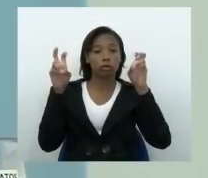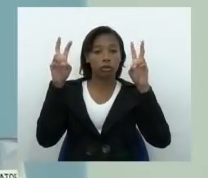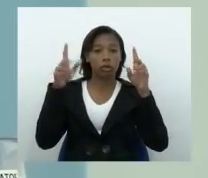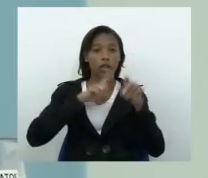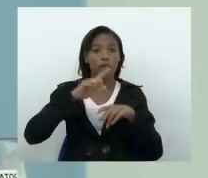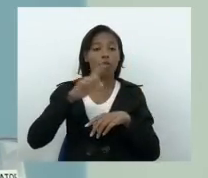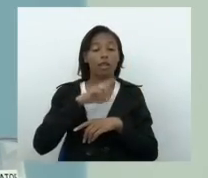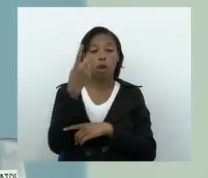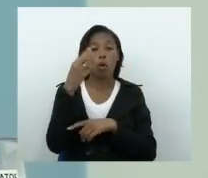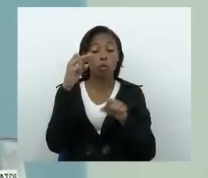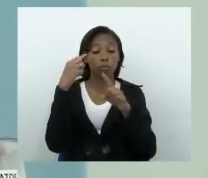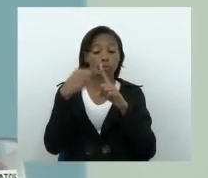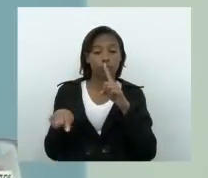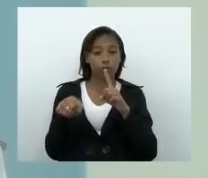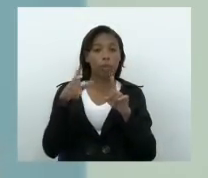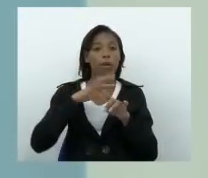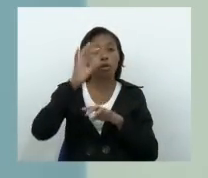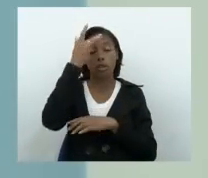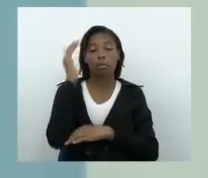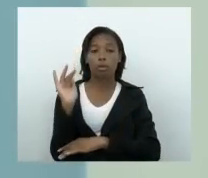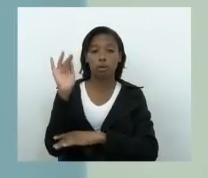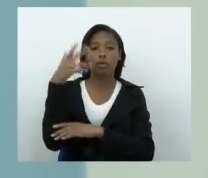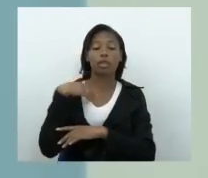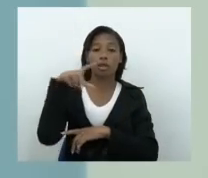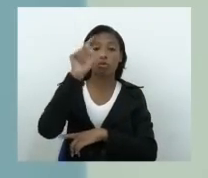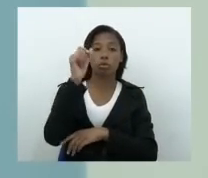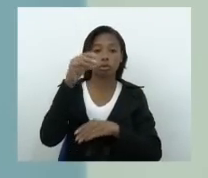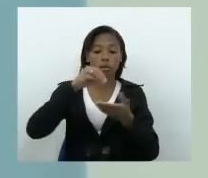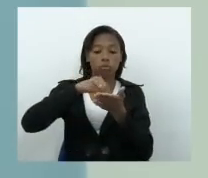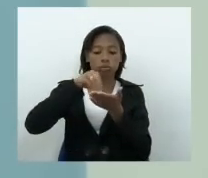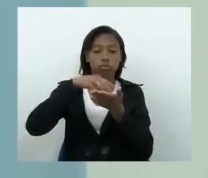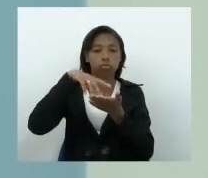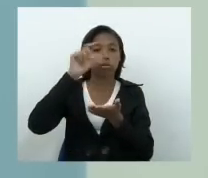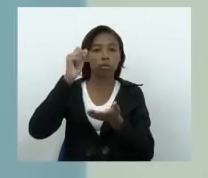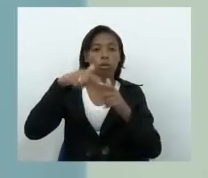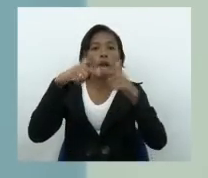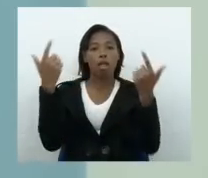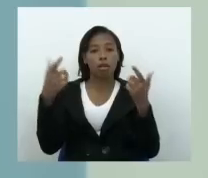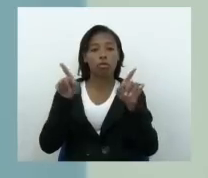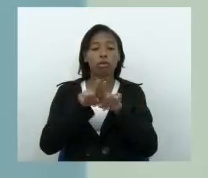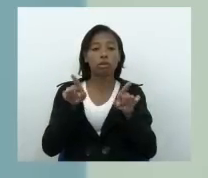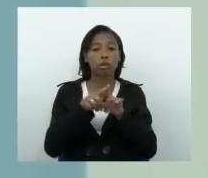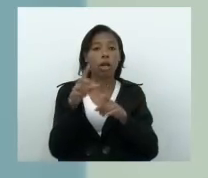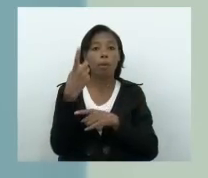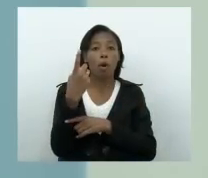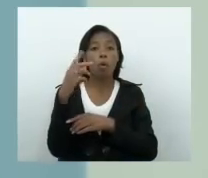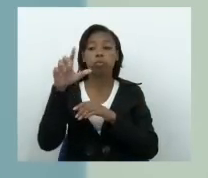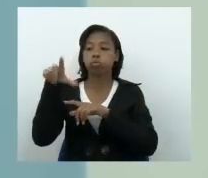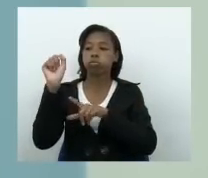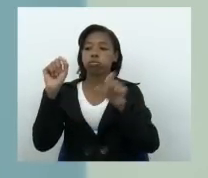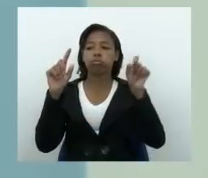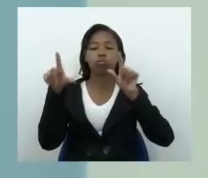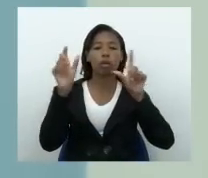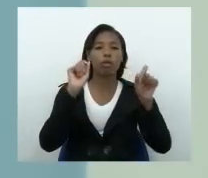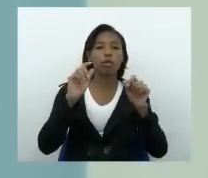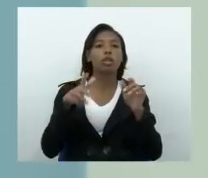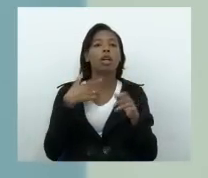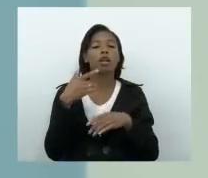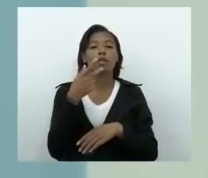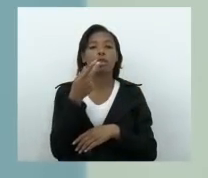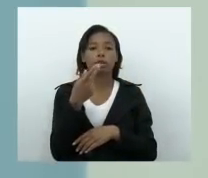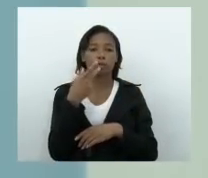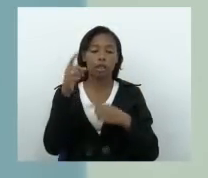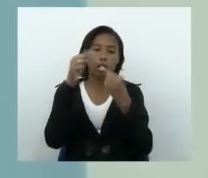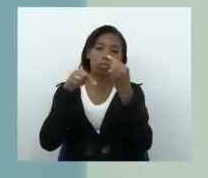feitas em 1 minuto e meio, e todos os candidatos serão sorteados para definir a ordem aqui das considerações finais. Um por vez, vou sortear e vai haver